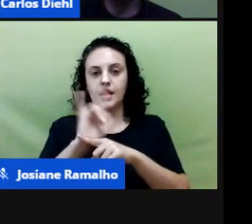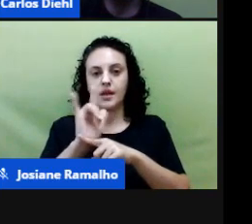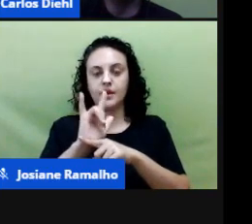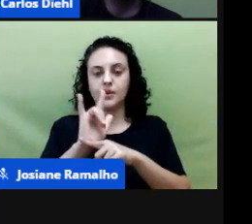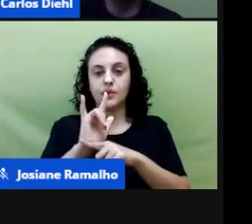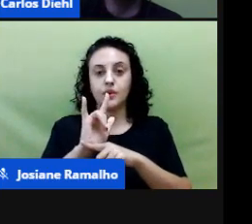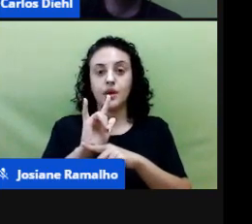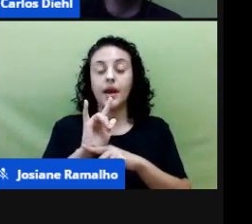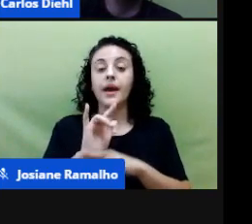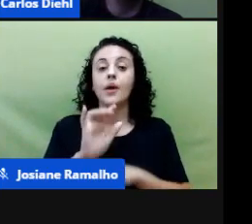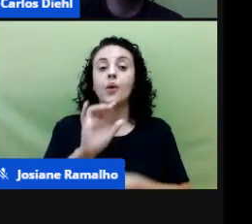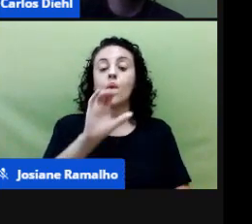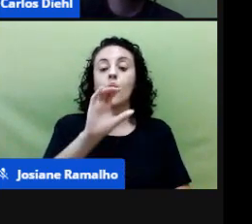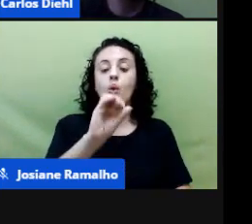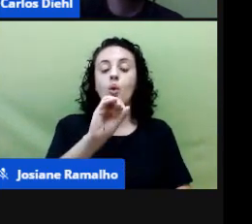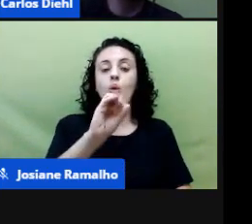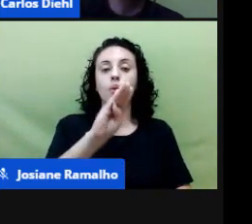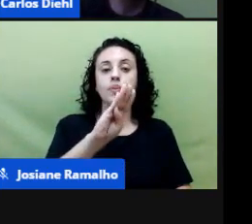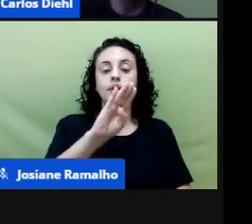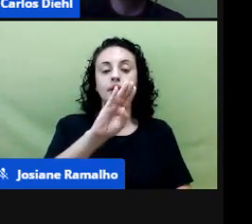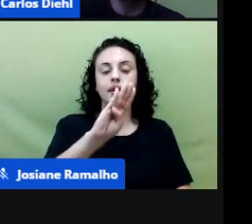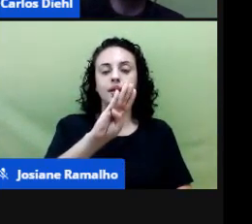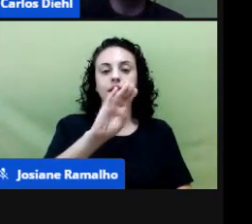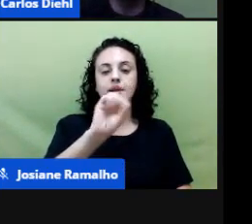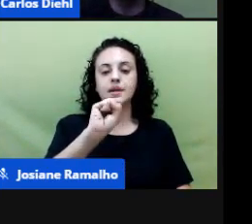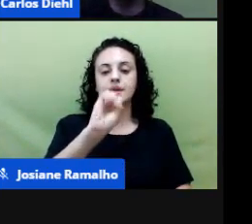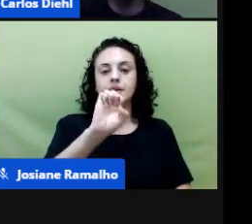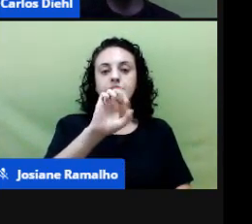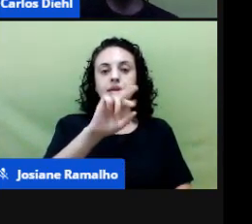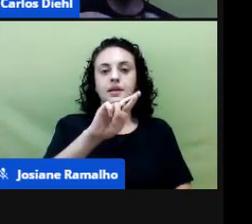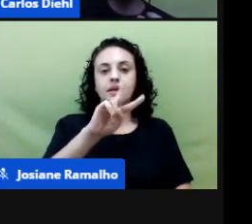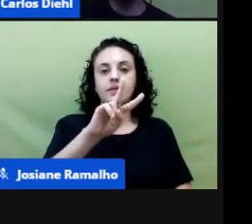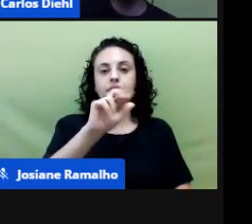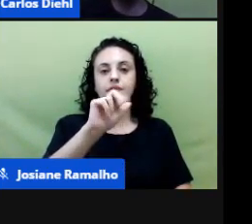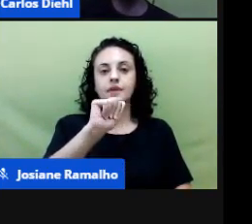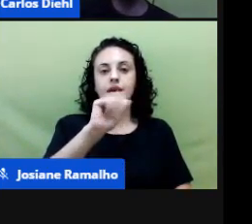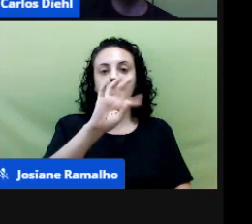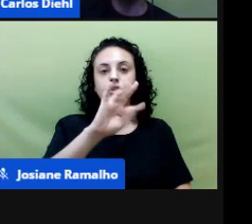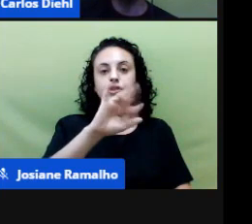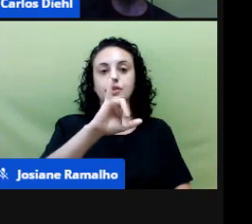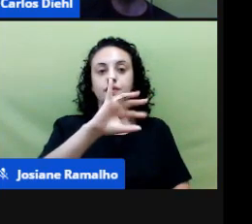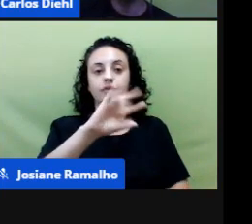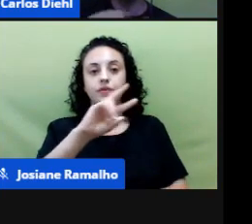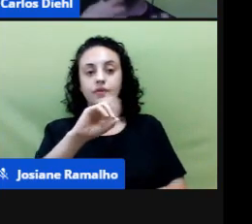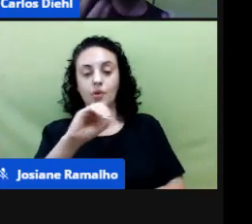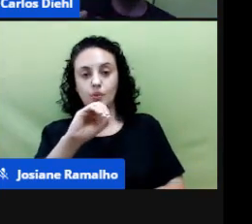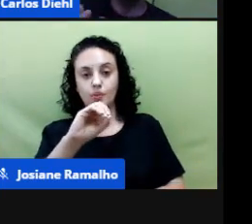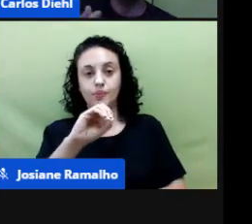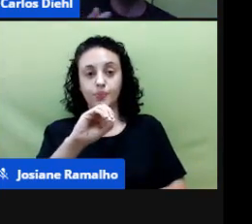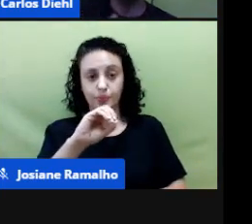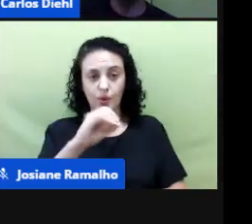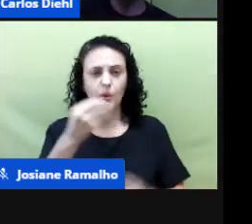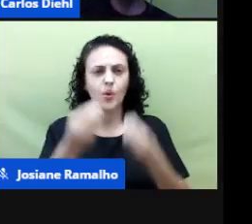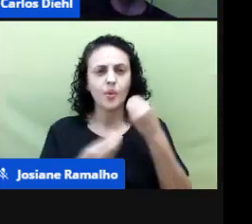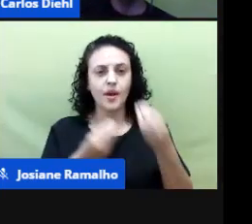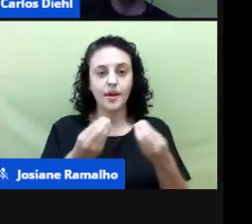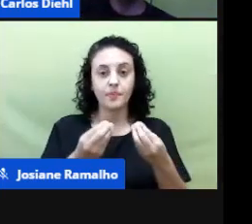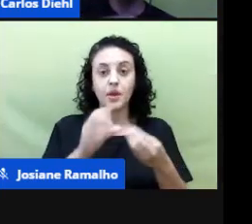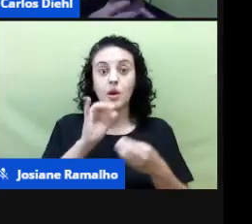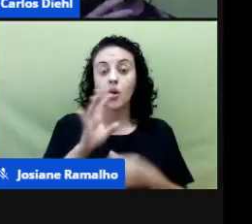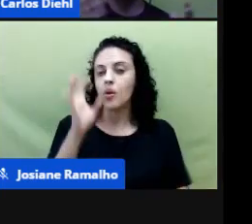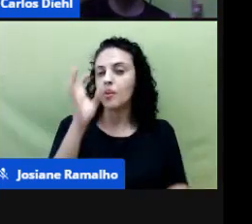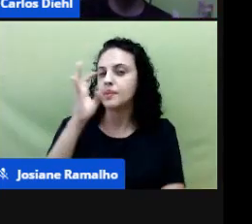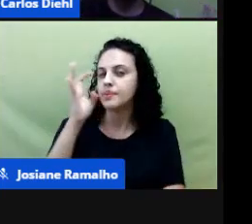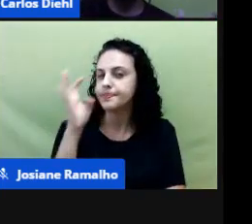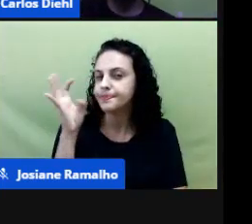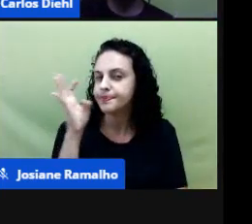Esse documentário, o cineasta, teoricamente, ele funcionaria como um